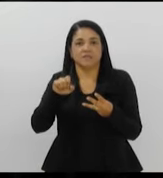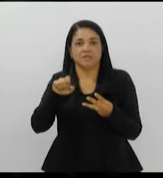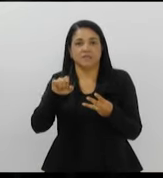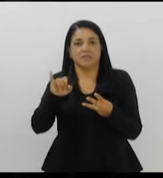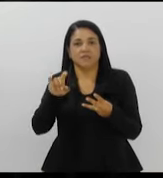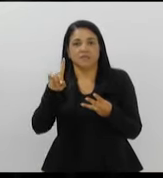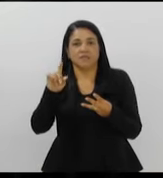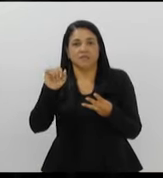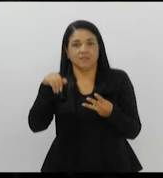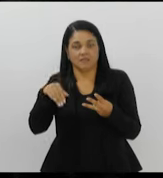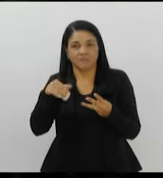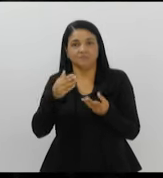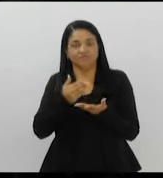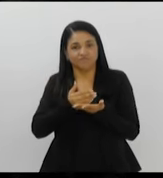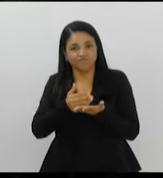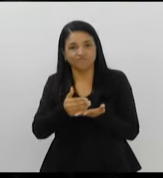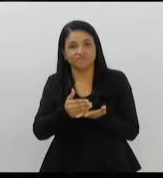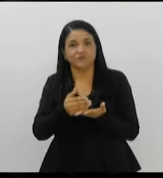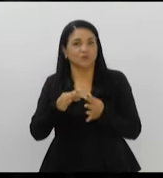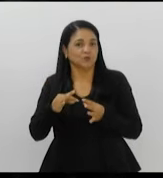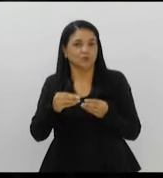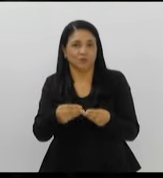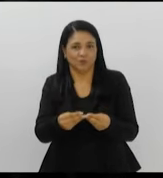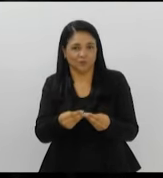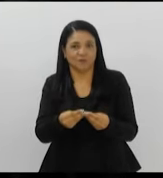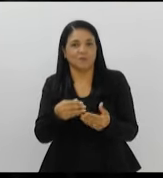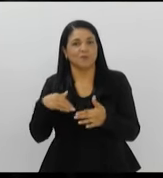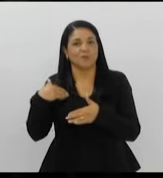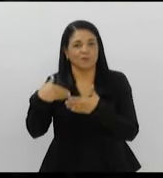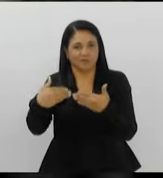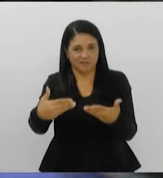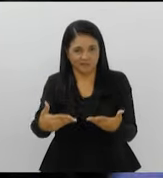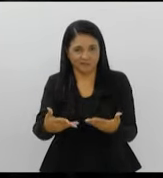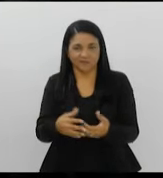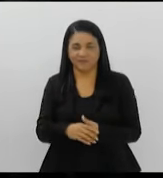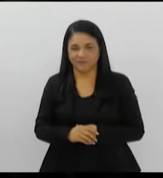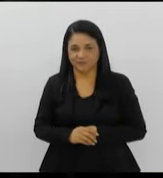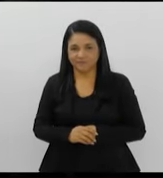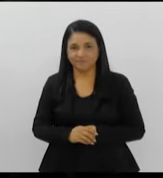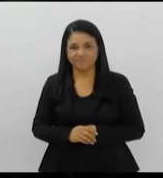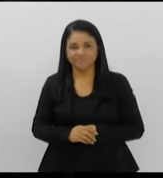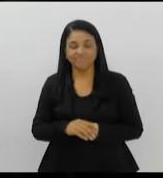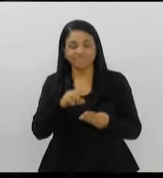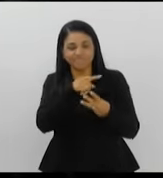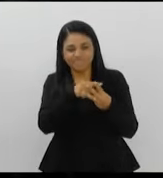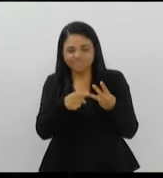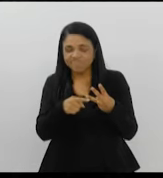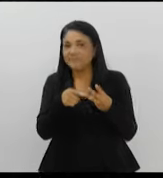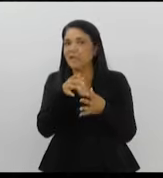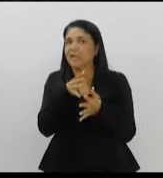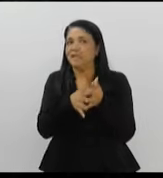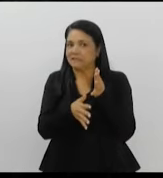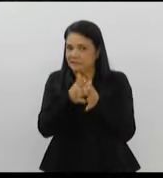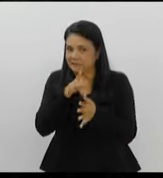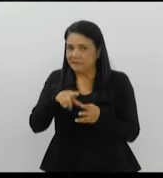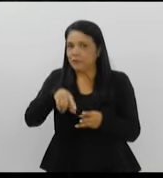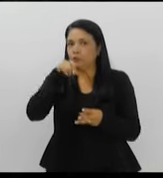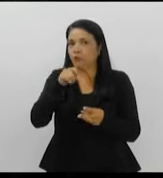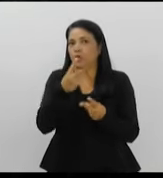esse procedimento. Olha o complicador.